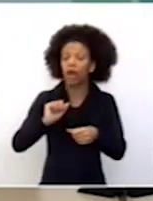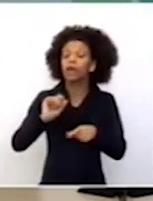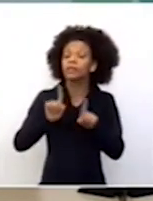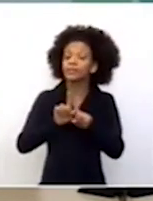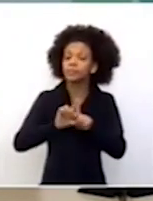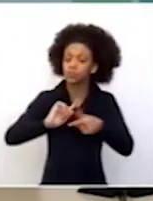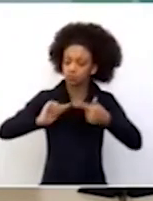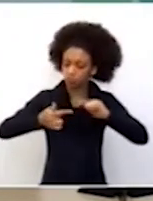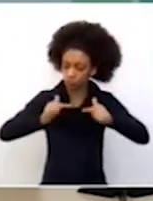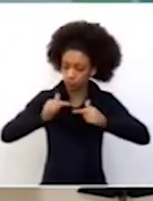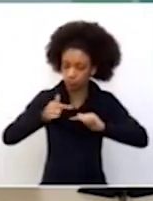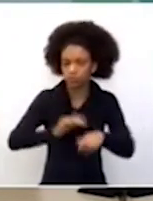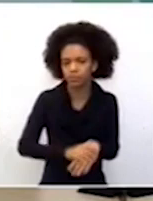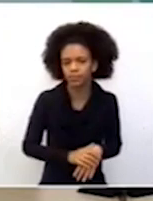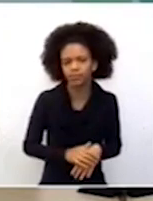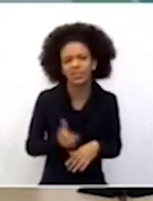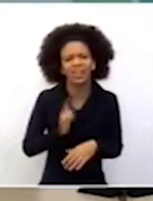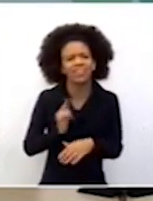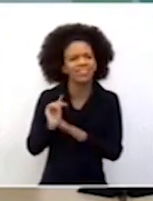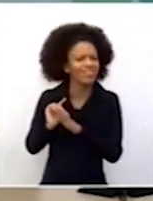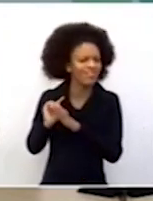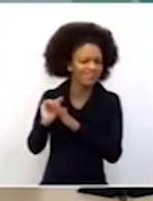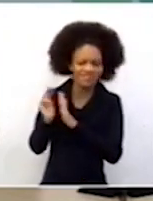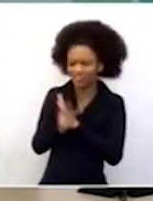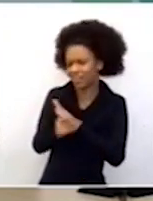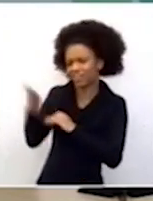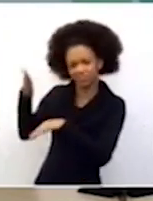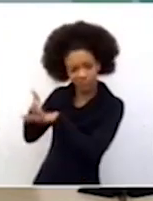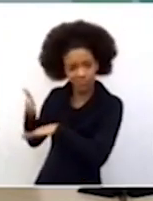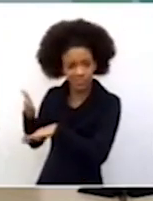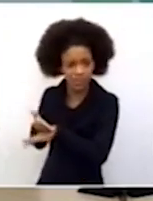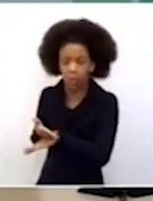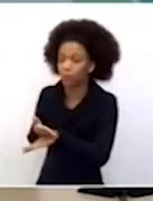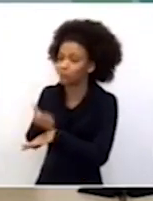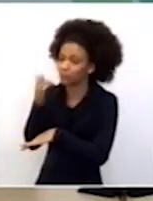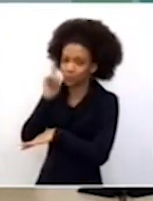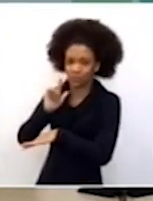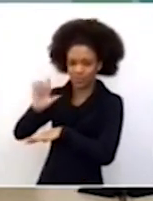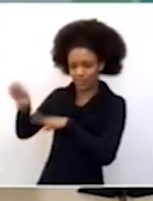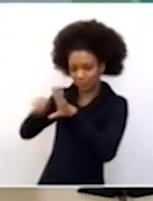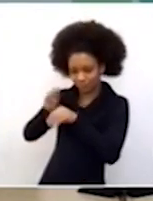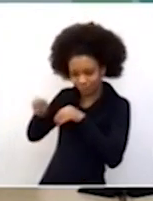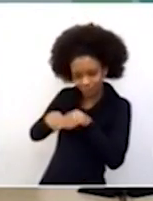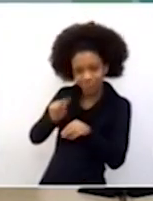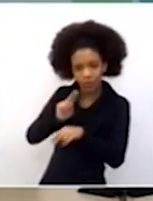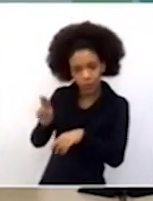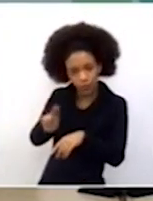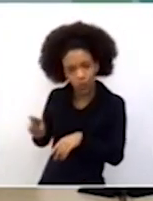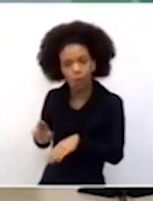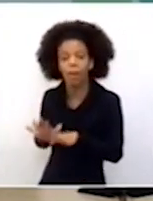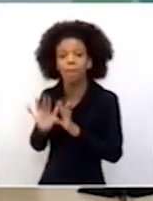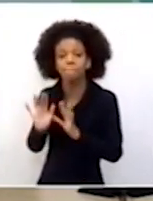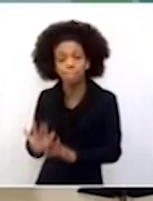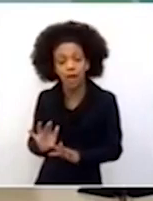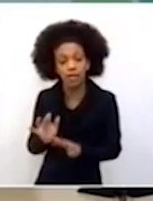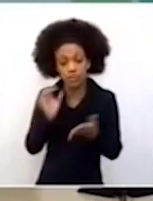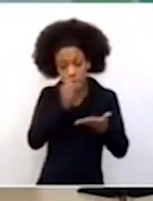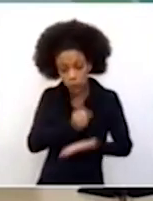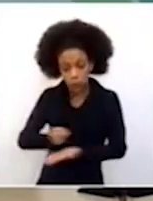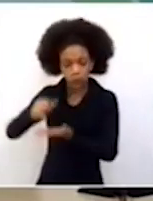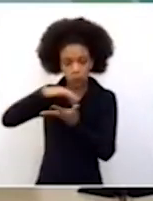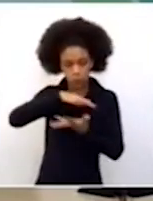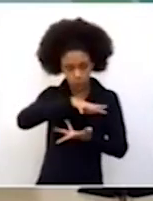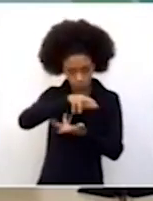outras participações, que eu não consegui pegar o nome, mas falaram da sustentabilidade, da